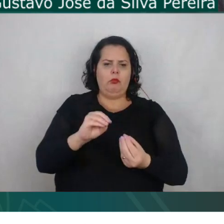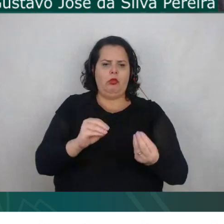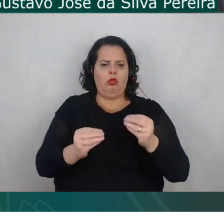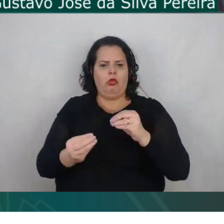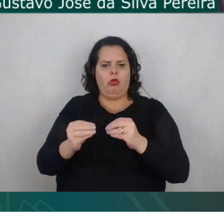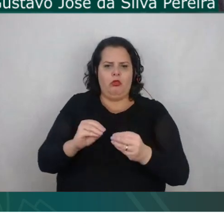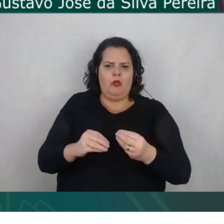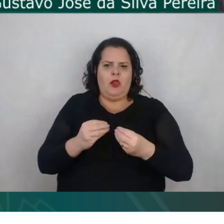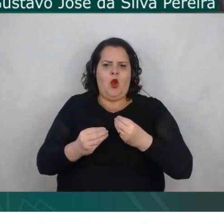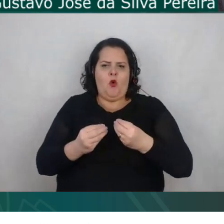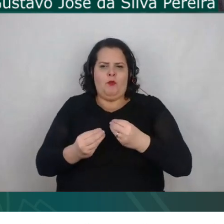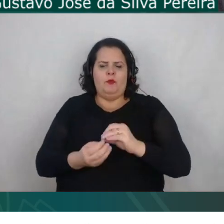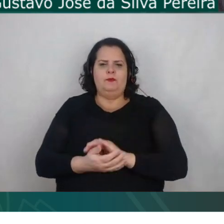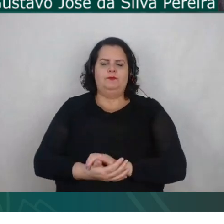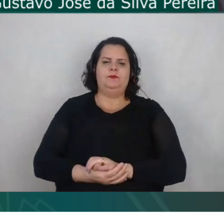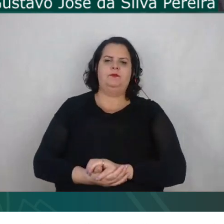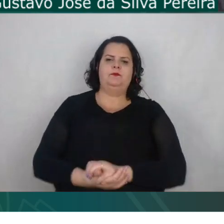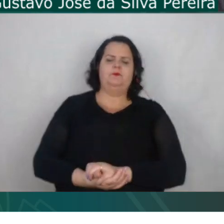estrutura dele.